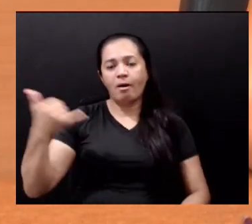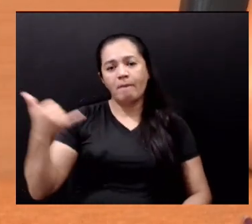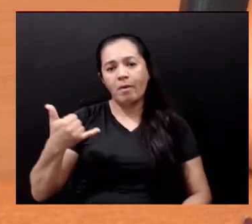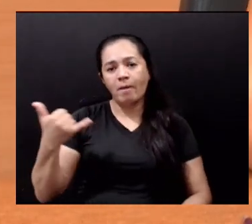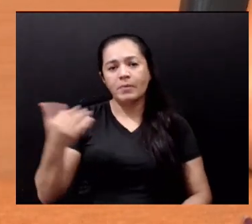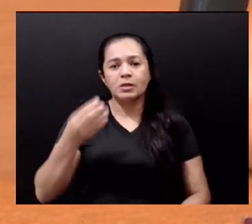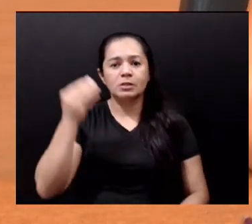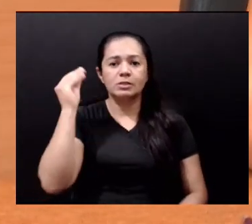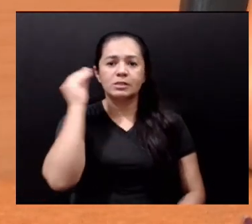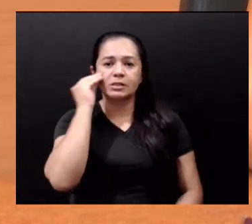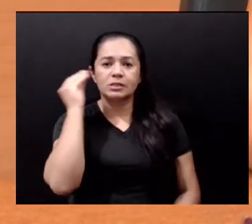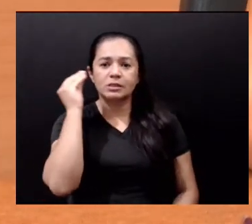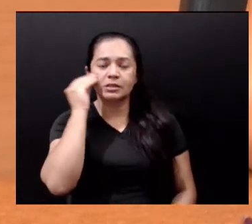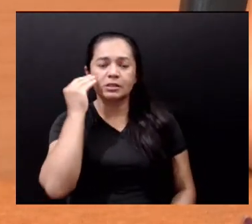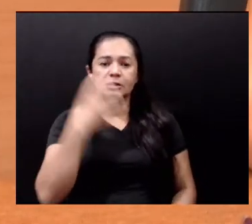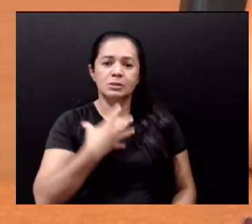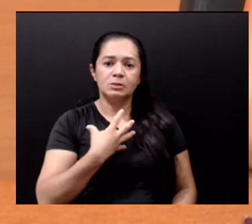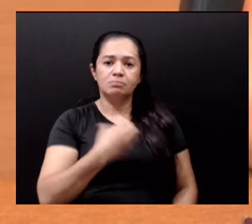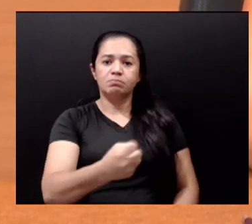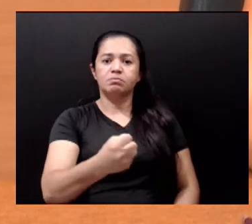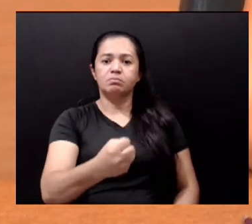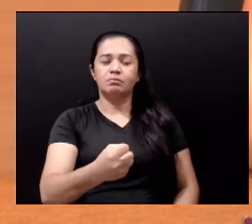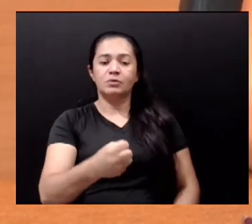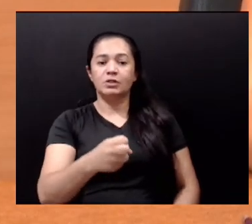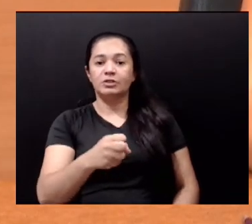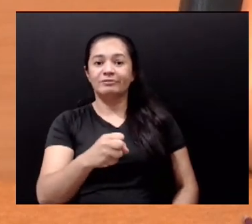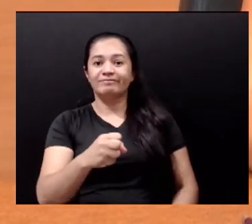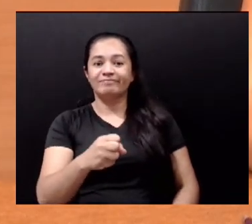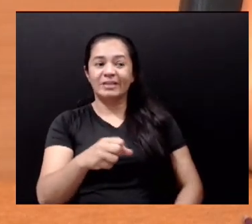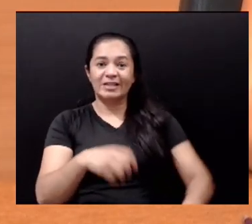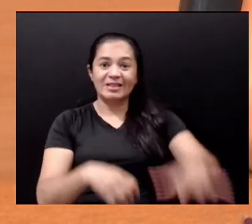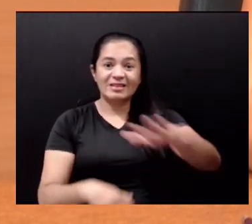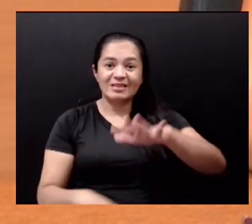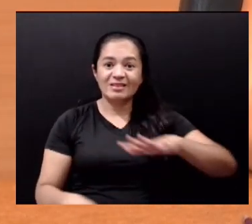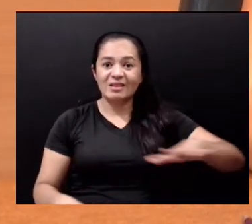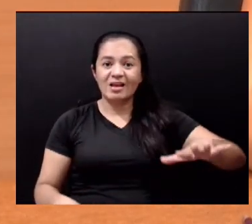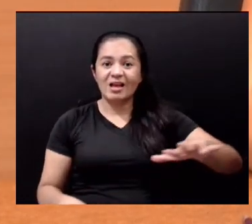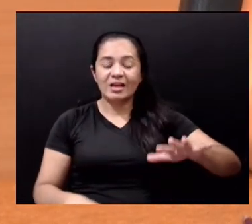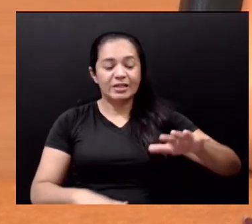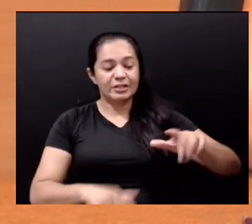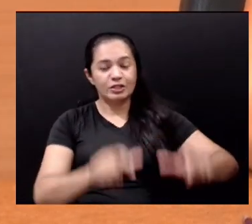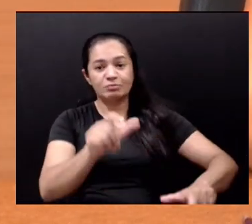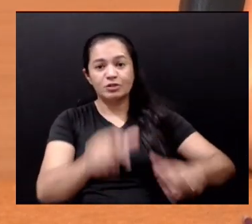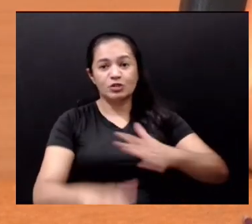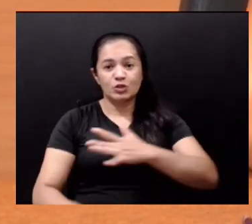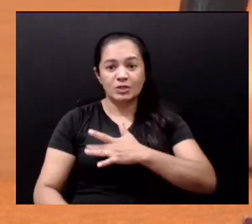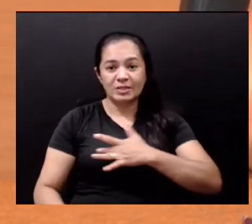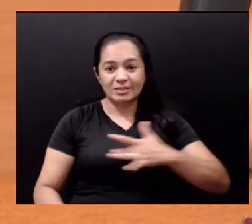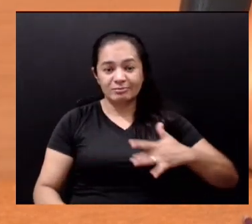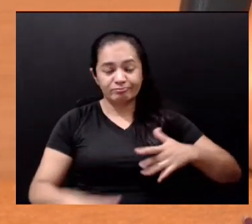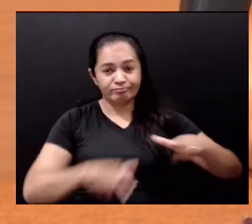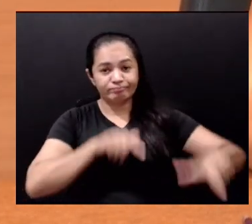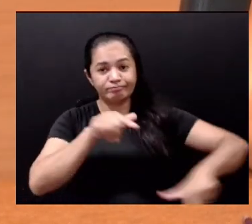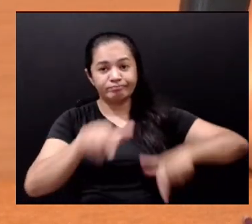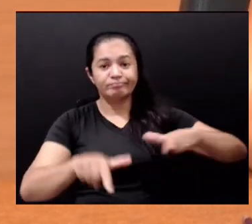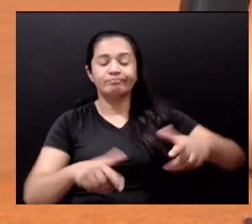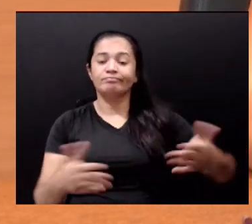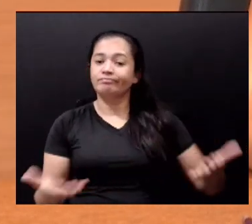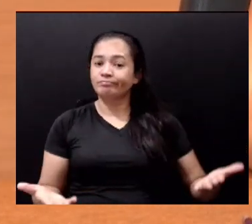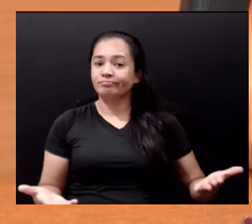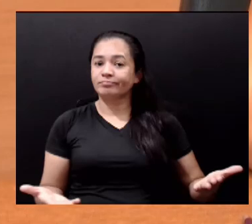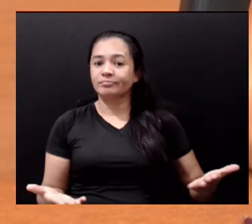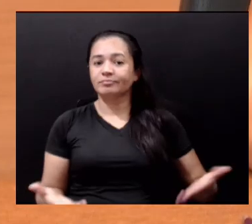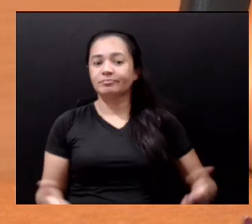em relação aos trabalhadores da saúde, né? Então, isso é uma coisa que tem chamado a atenção. Então, assim, são muitos